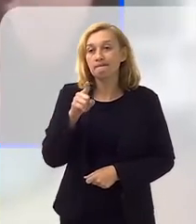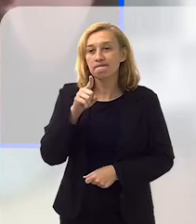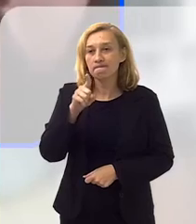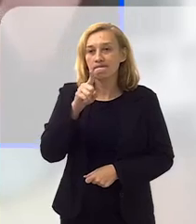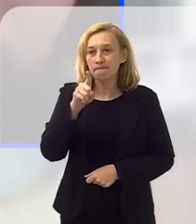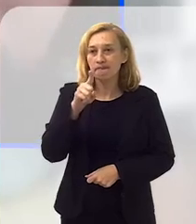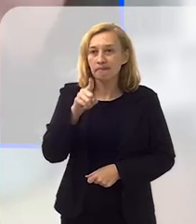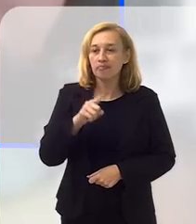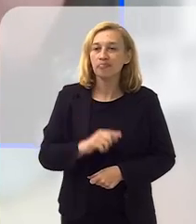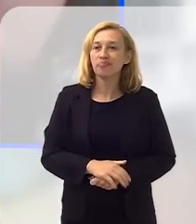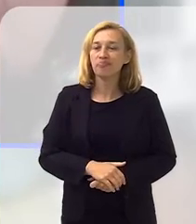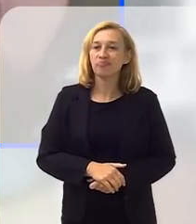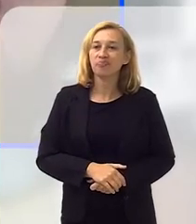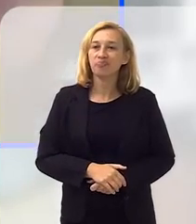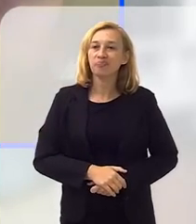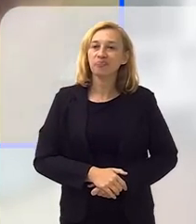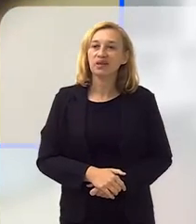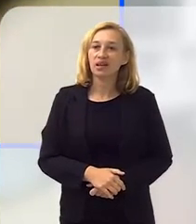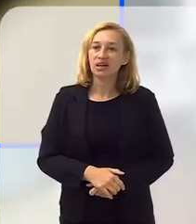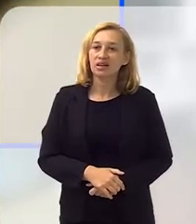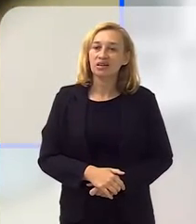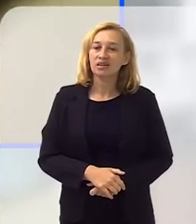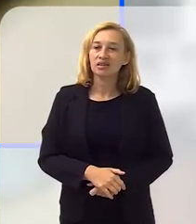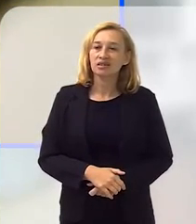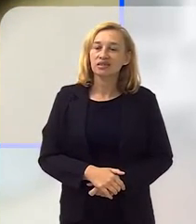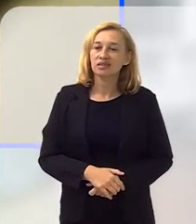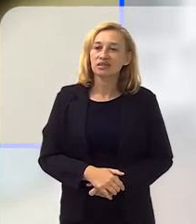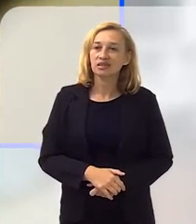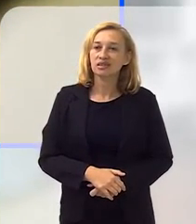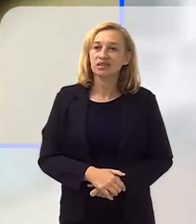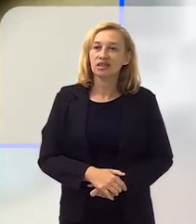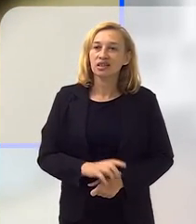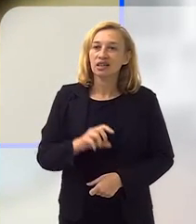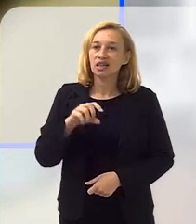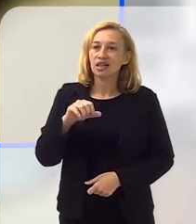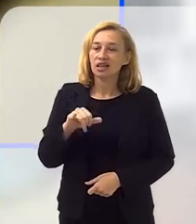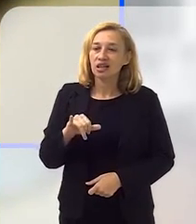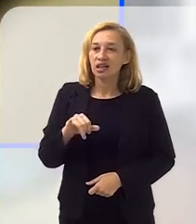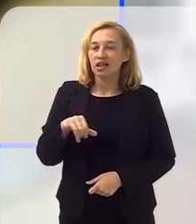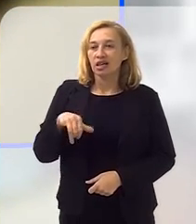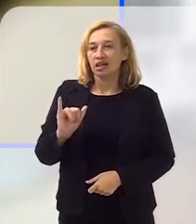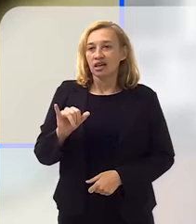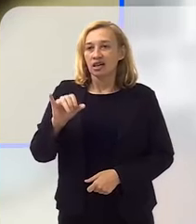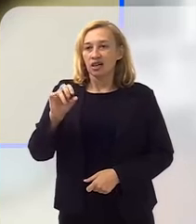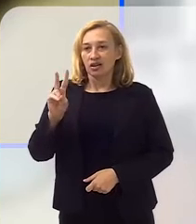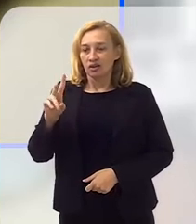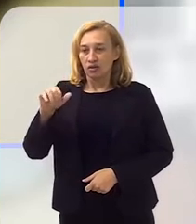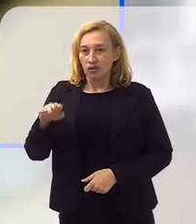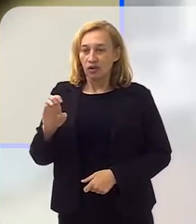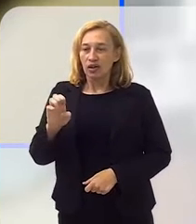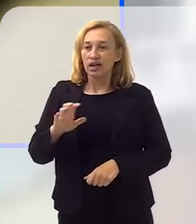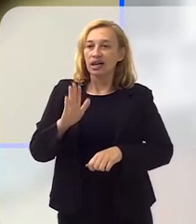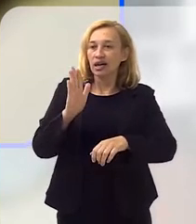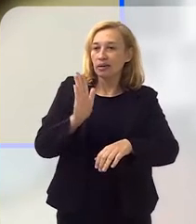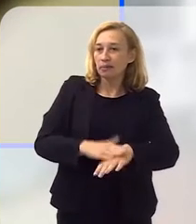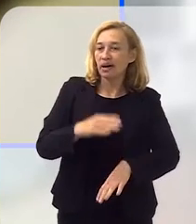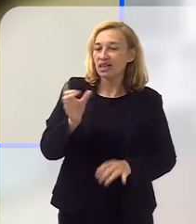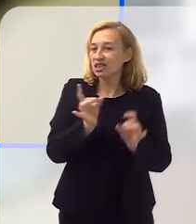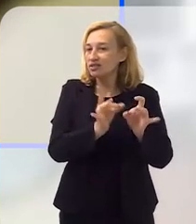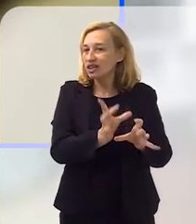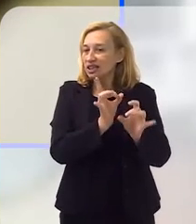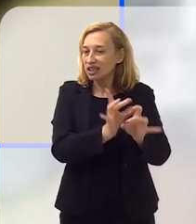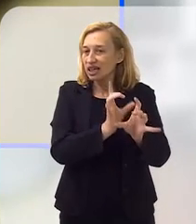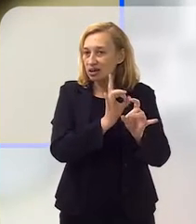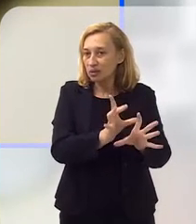havia comentado desse, Sorriso Negro. Talvez o LP de Dona Ivone que mais vendeu, em número